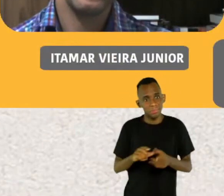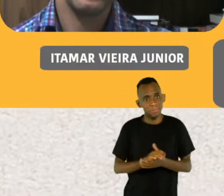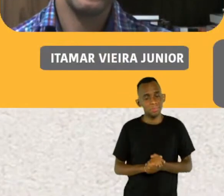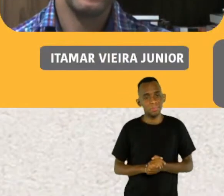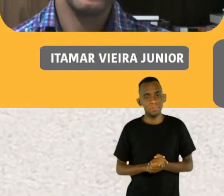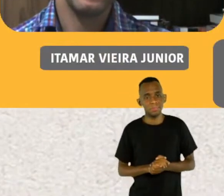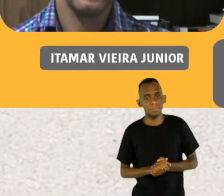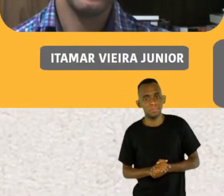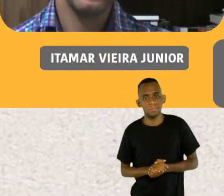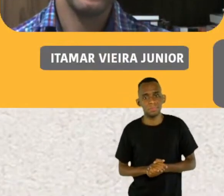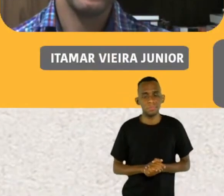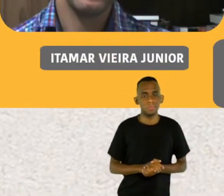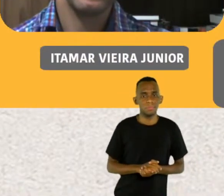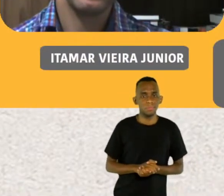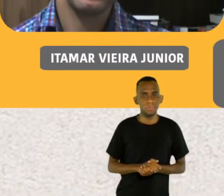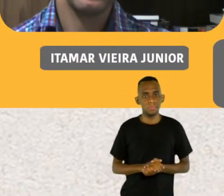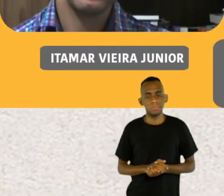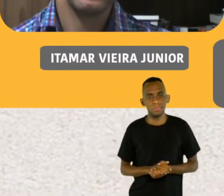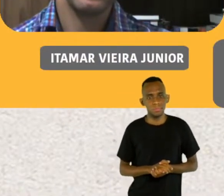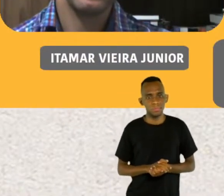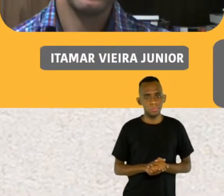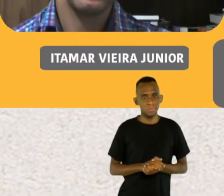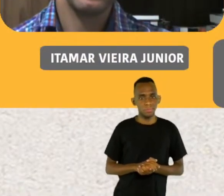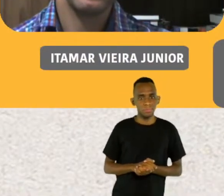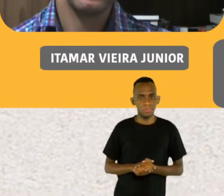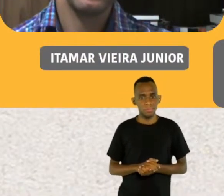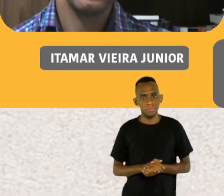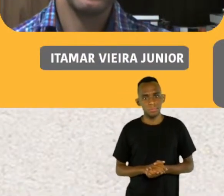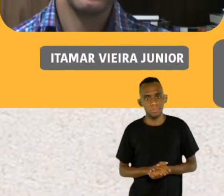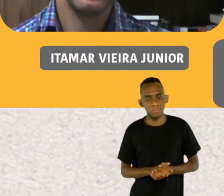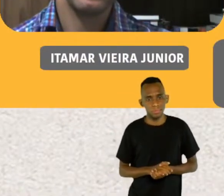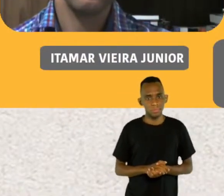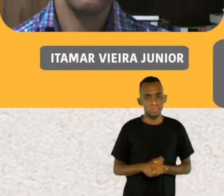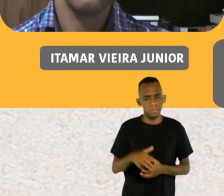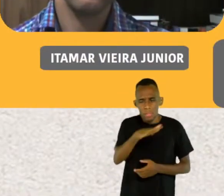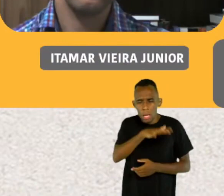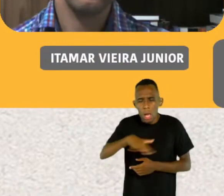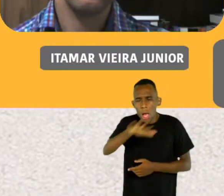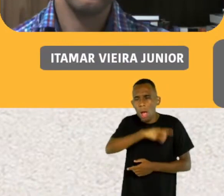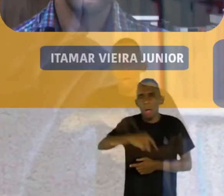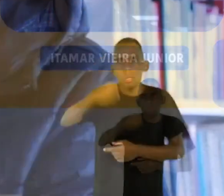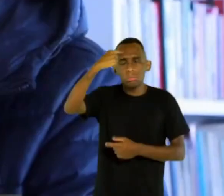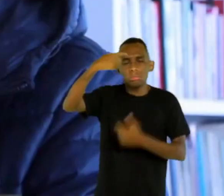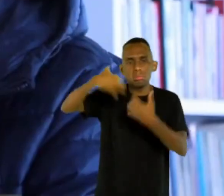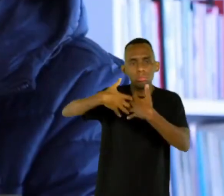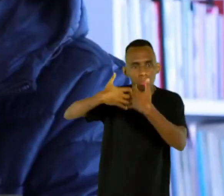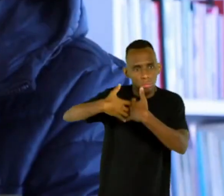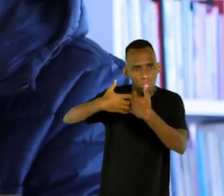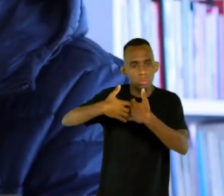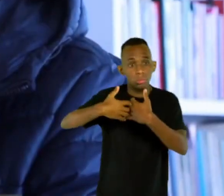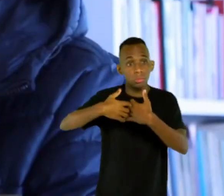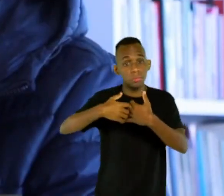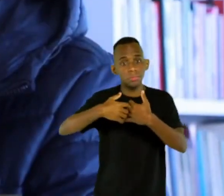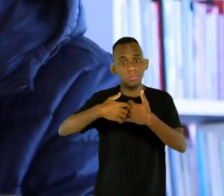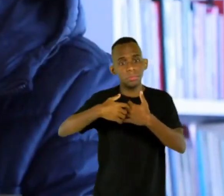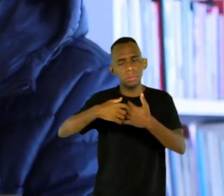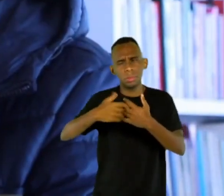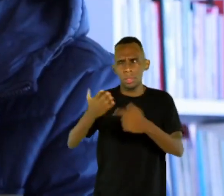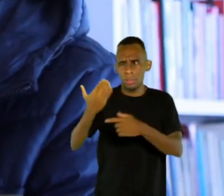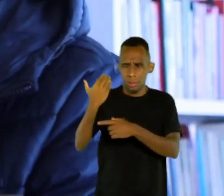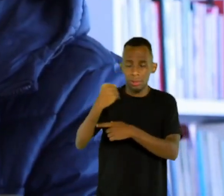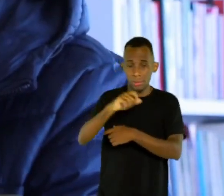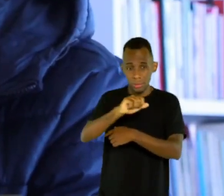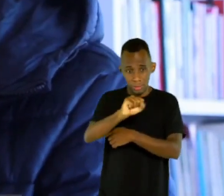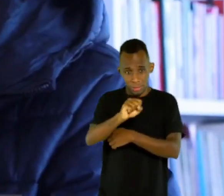inescapável. desse campo de pensamento, que o Sérgio outro dia me falou um negócio que eu não deixo de pensar.